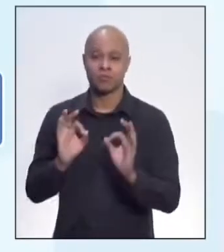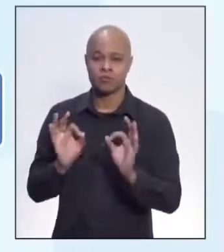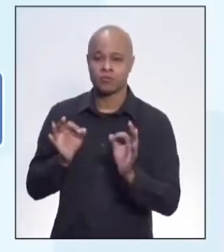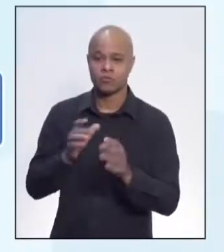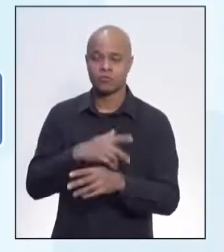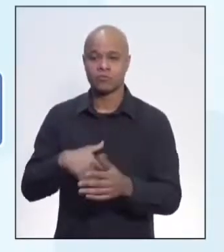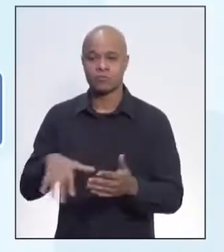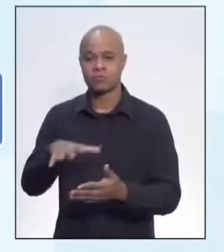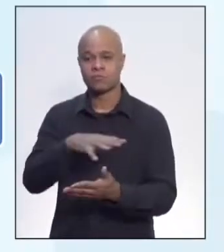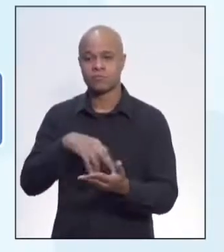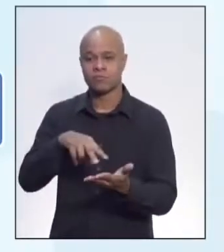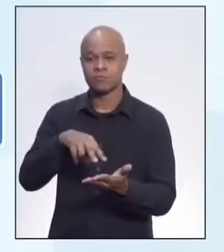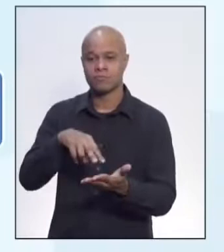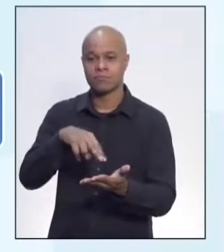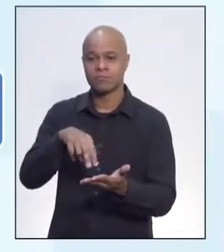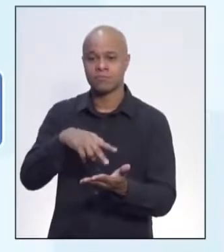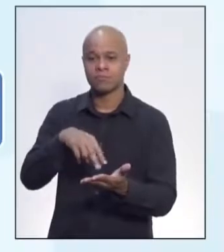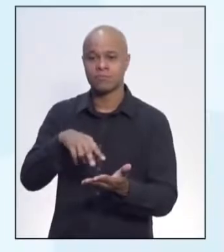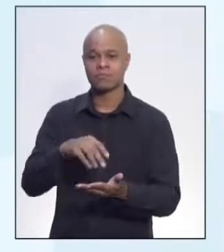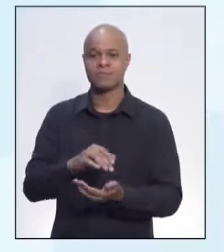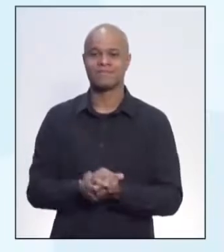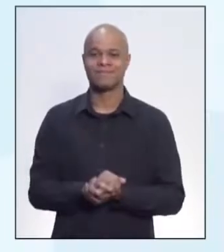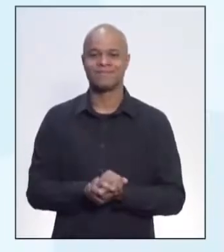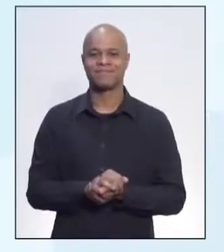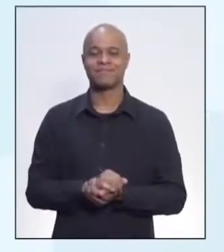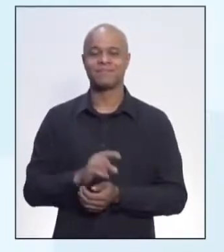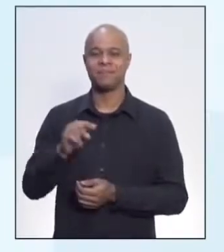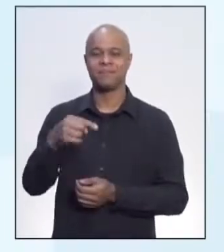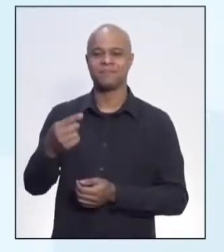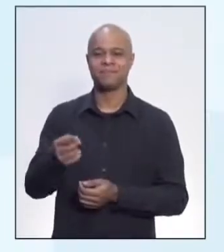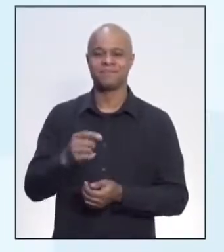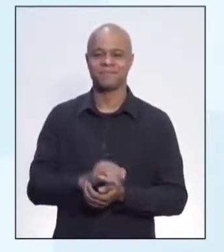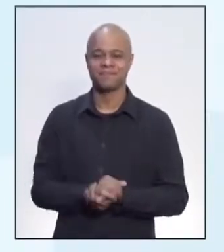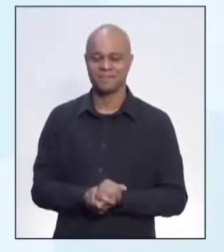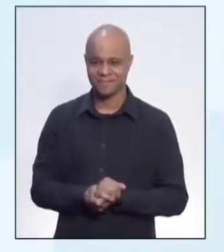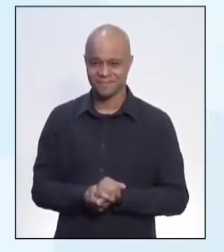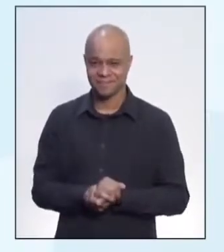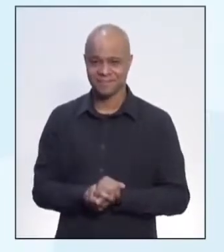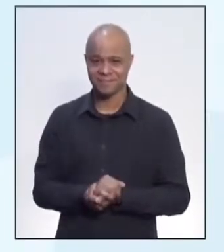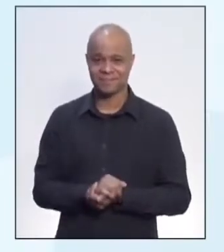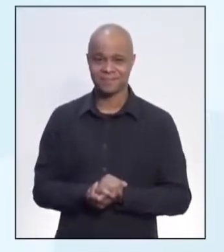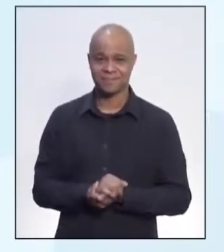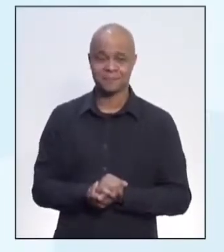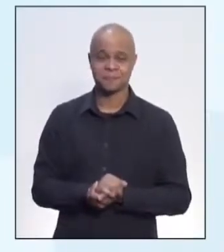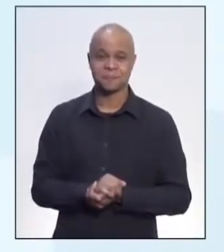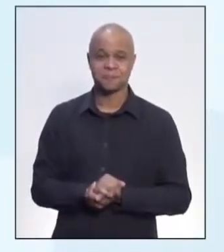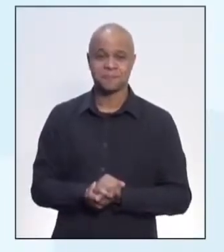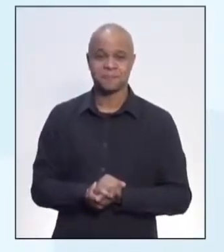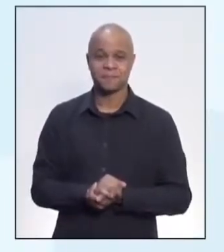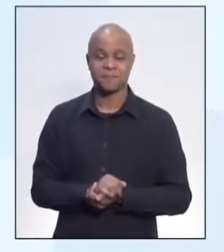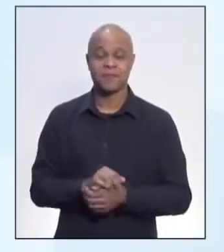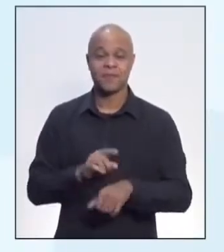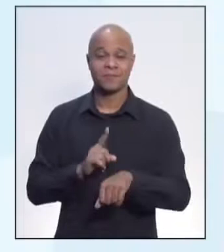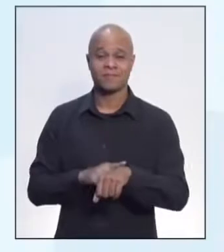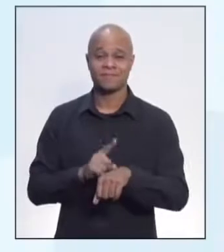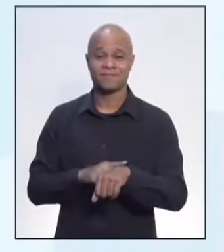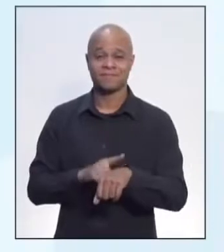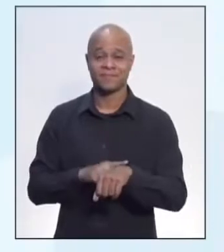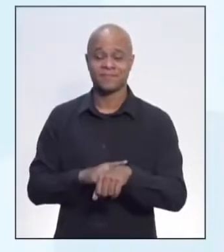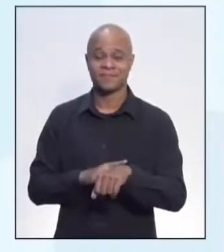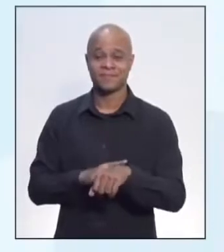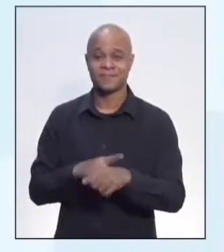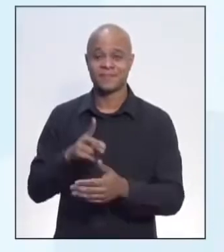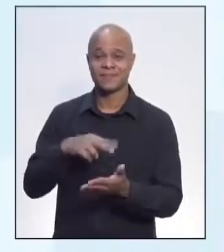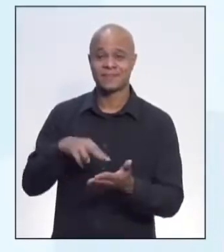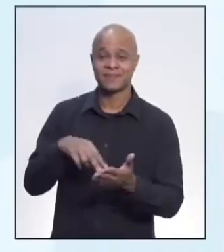com passos dançados. Vamos lá, próximo slide. Fatores do movimento, tempo. O tempo da